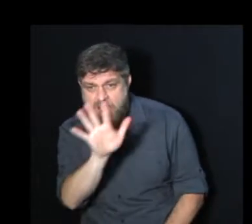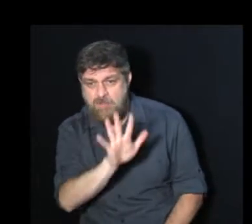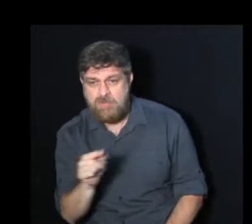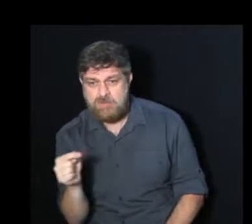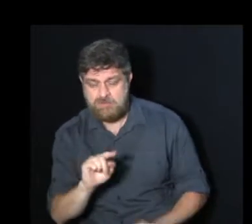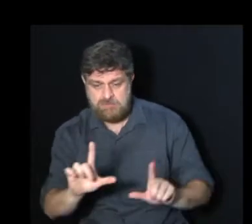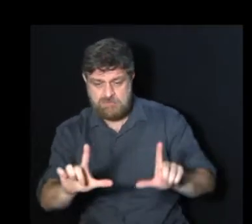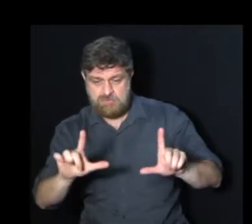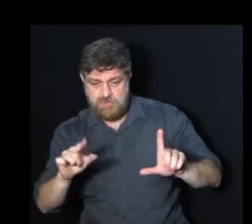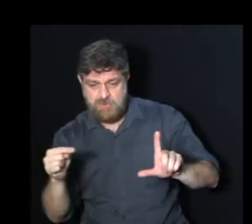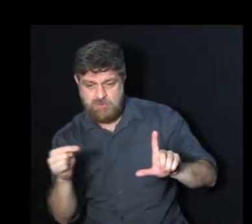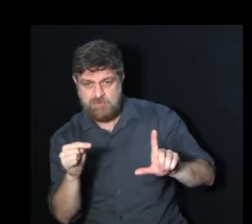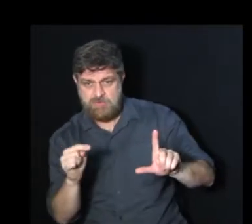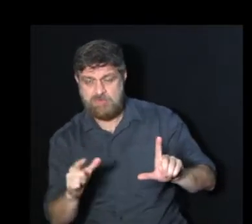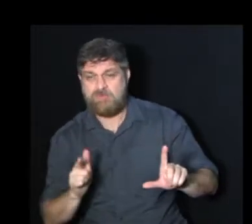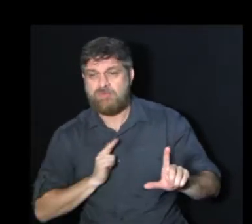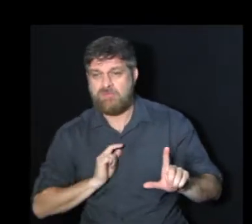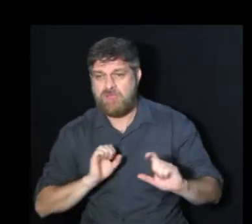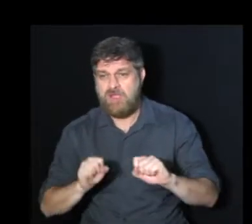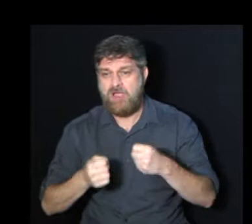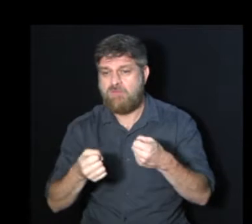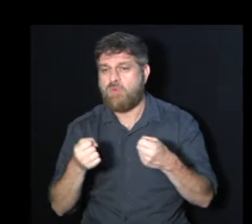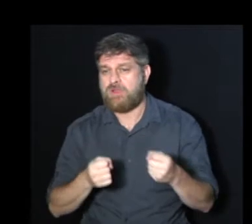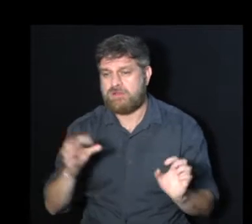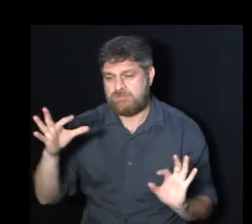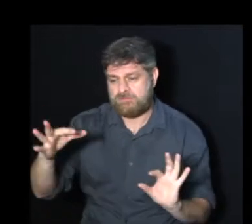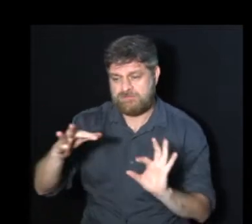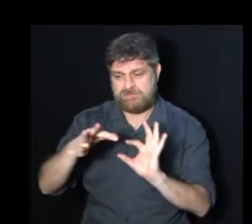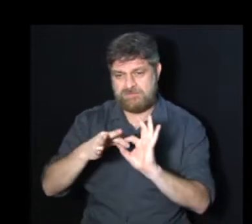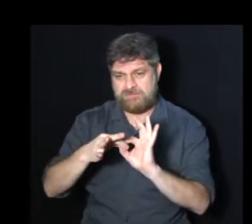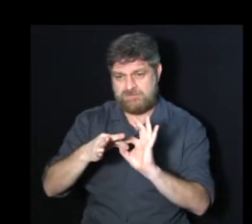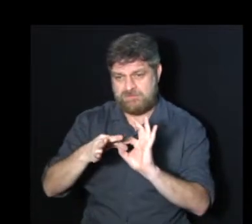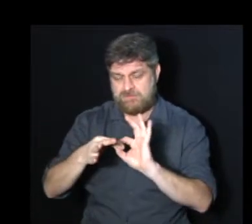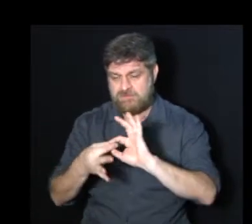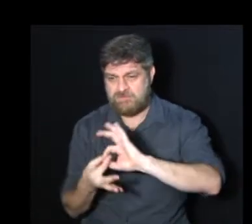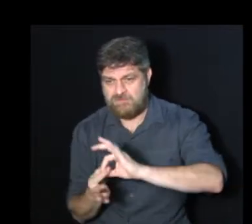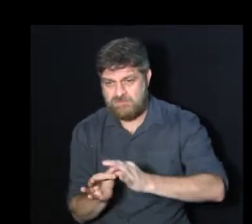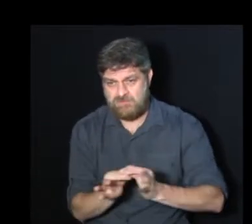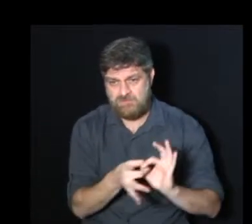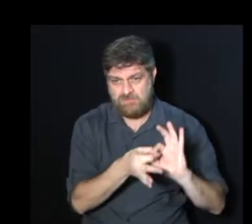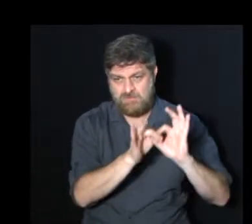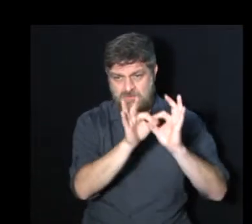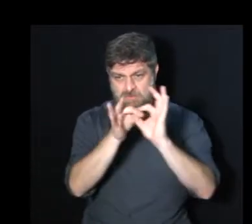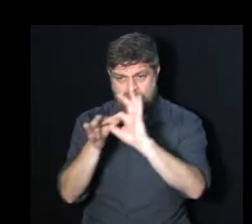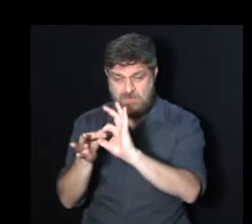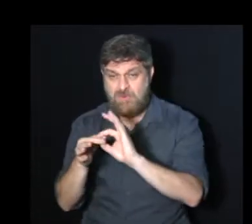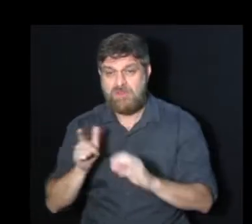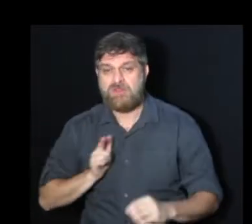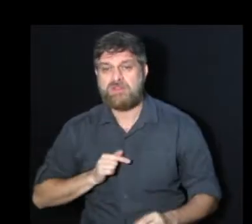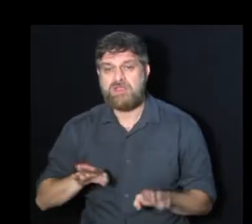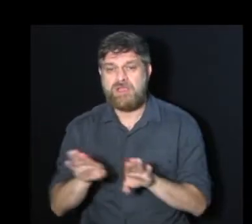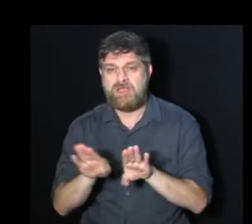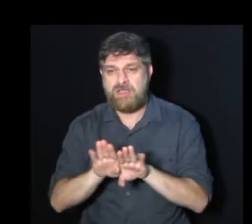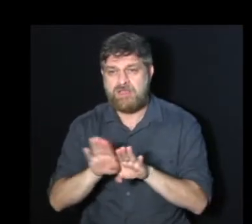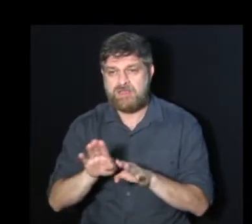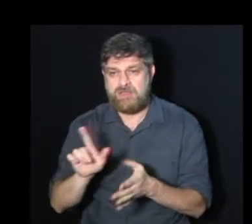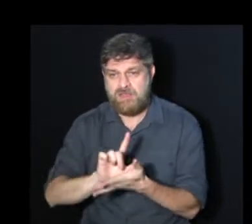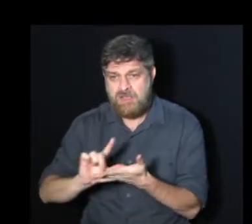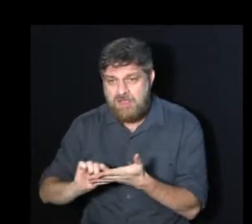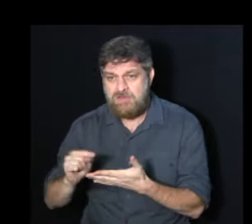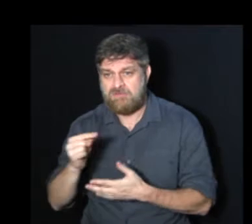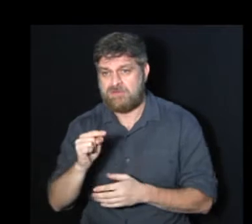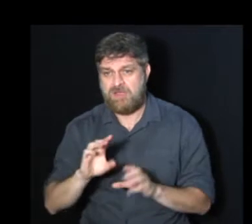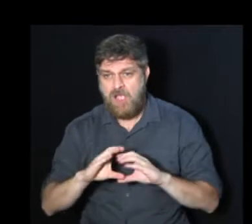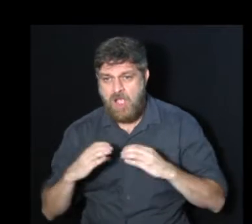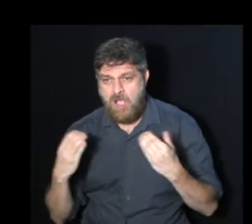outro elemento, que é a conexão entre cada um desses objetivos e os artigos da CEDAW, que é a Convenção